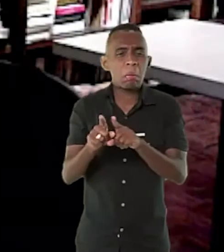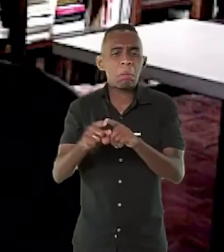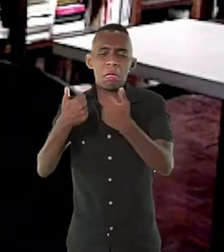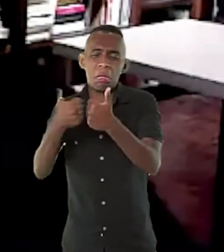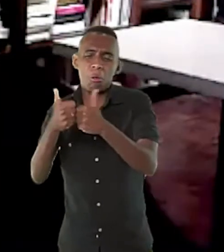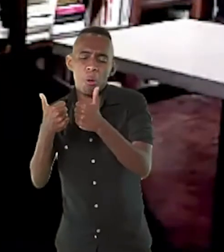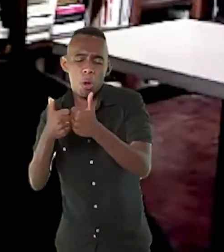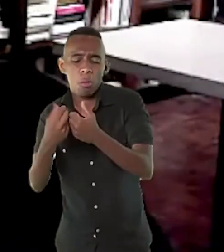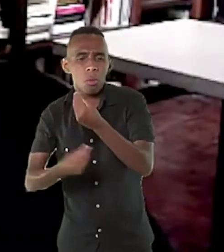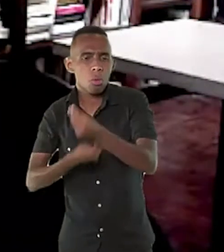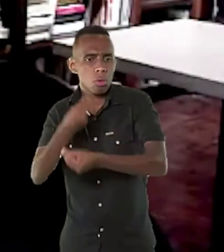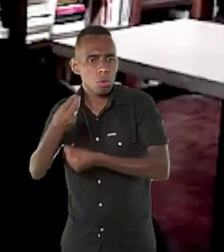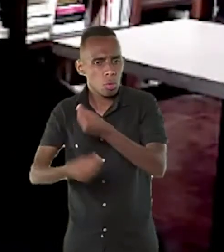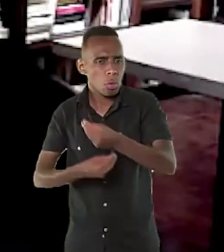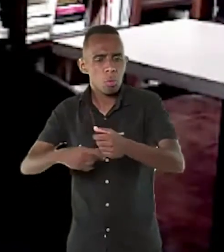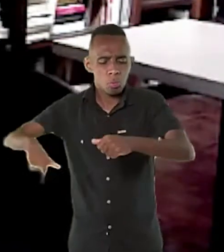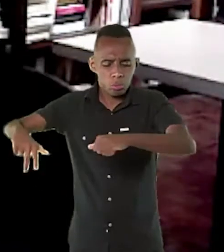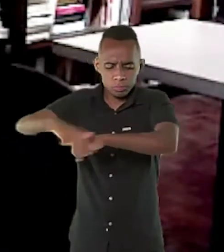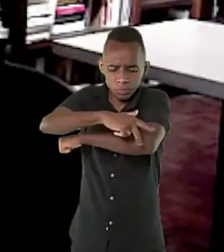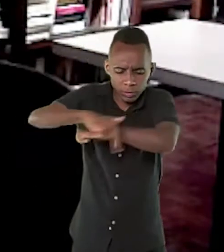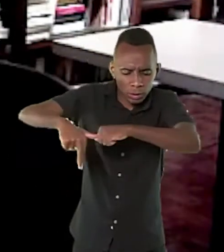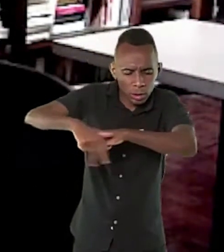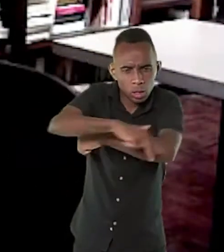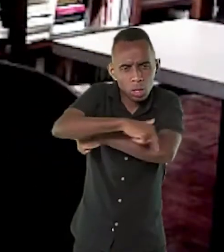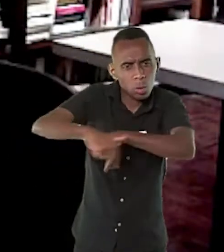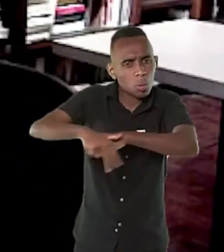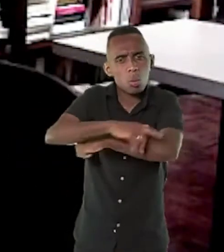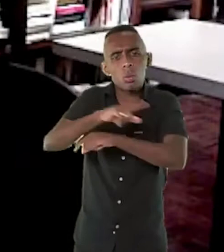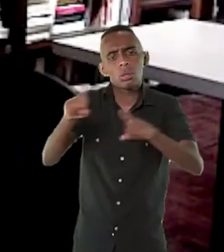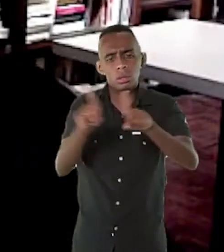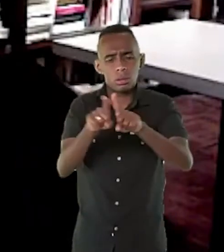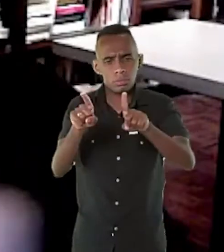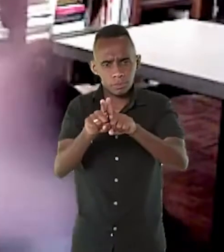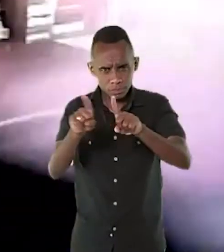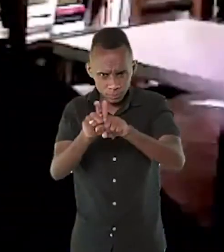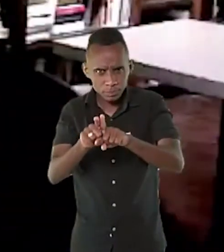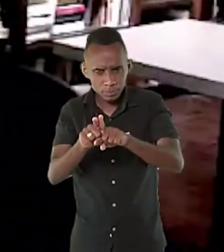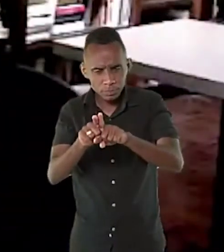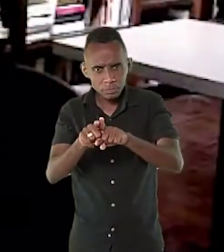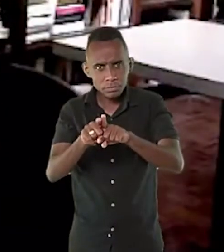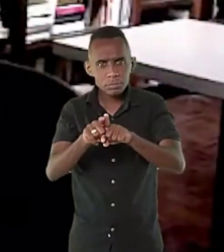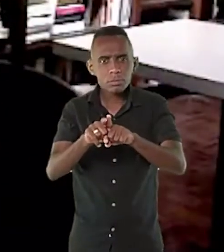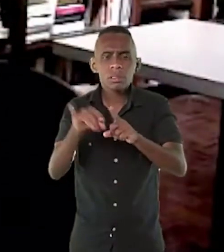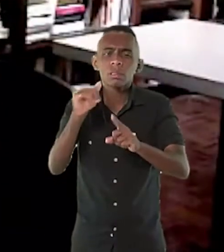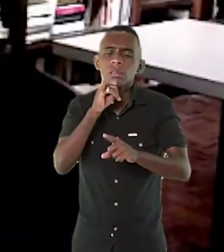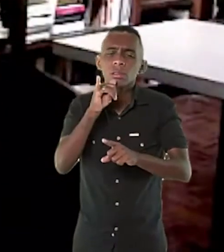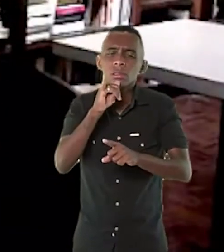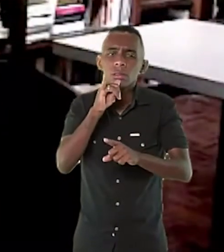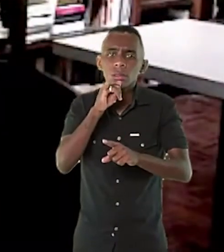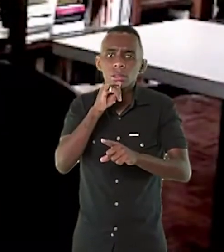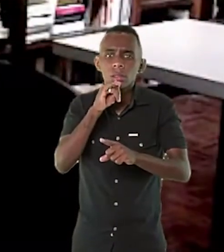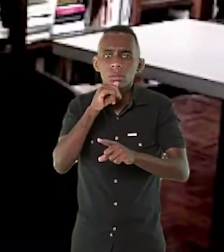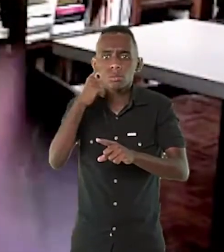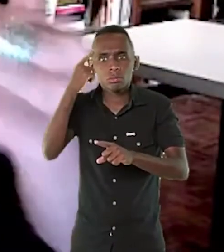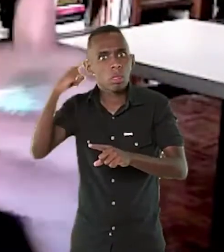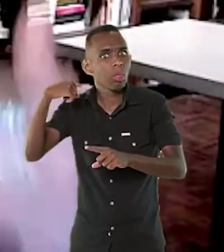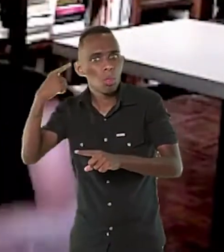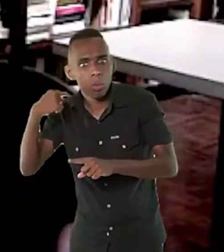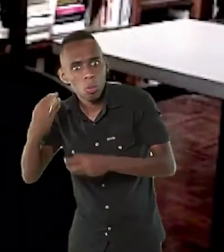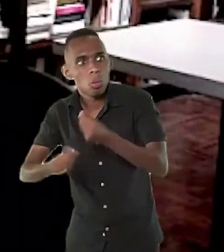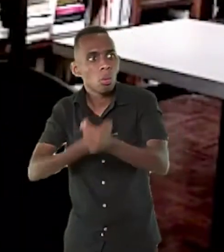na rua, aquele que é normal, aquele que vai para o hospício. Essa